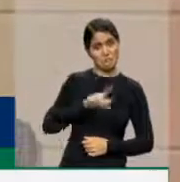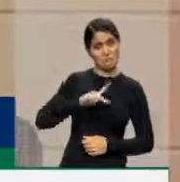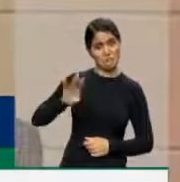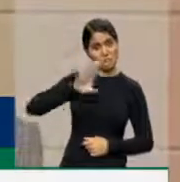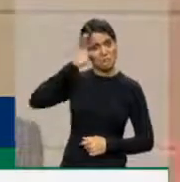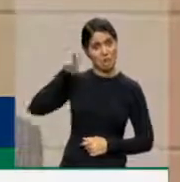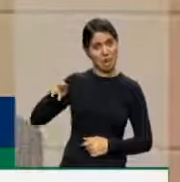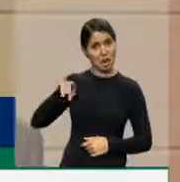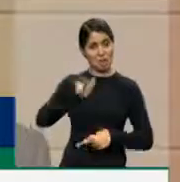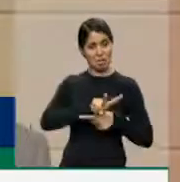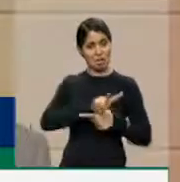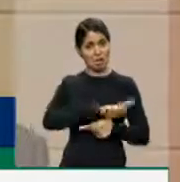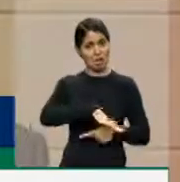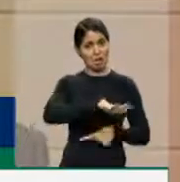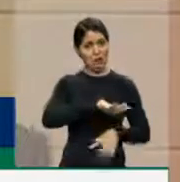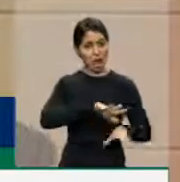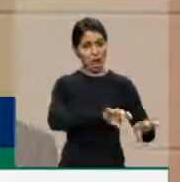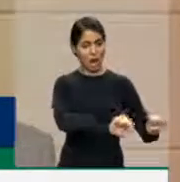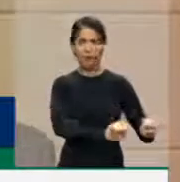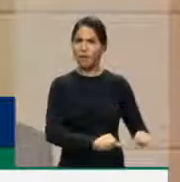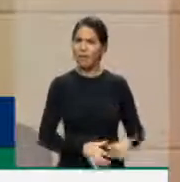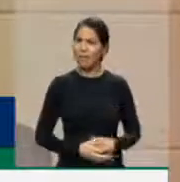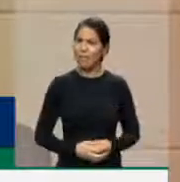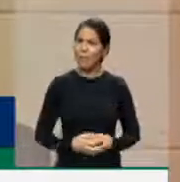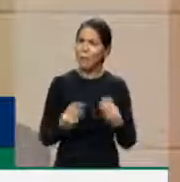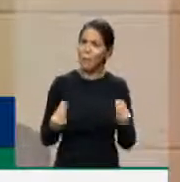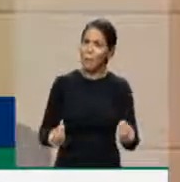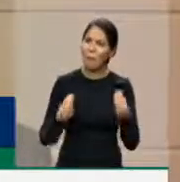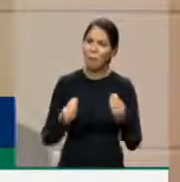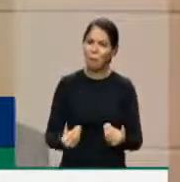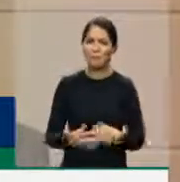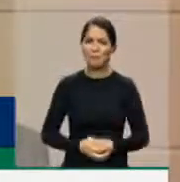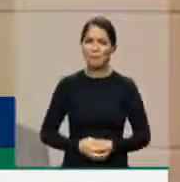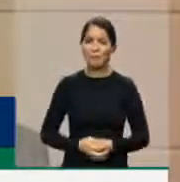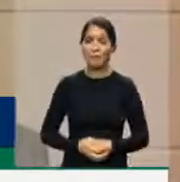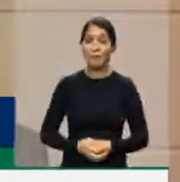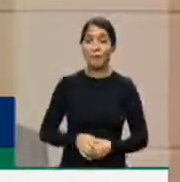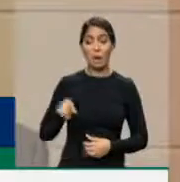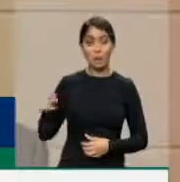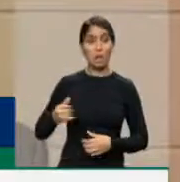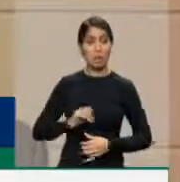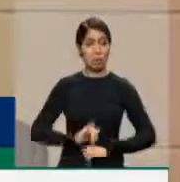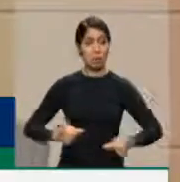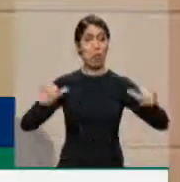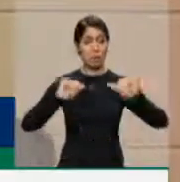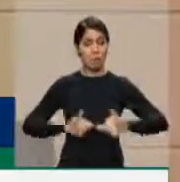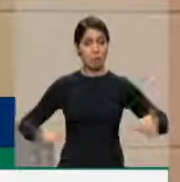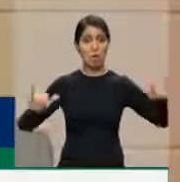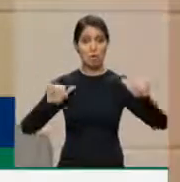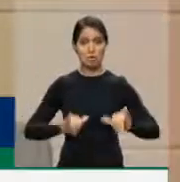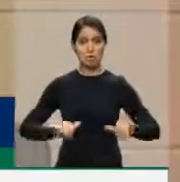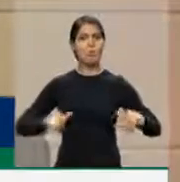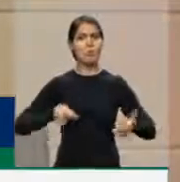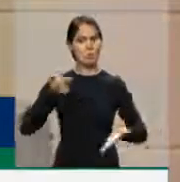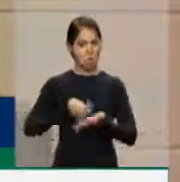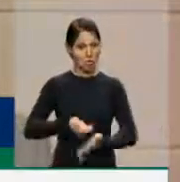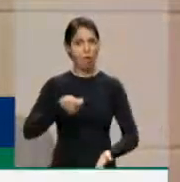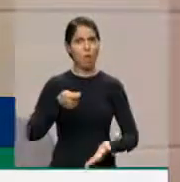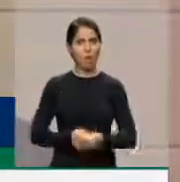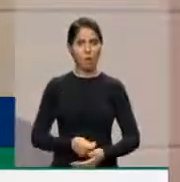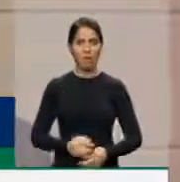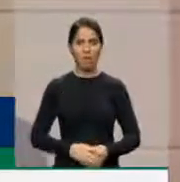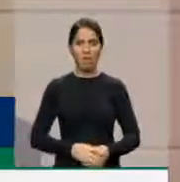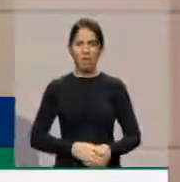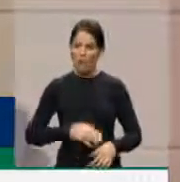depois diz que os focos de incêndio são combatidos com rigor e determinação e ainda tentou culpar pelos incêndios os